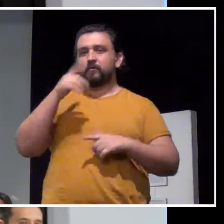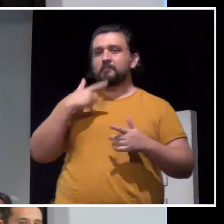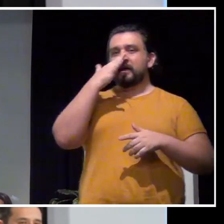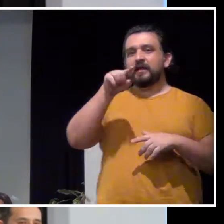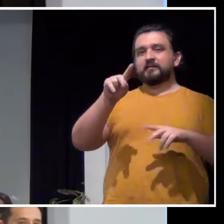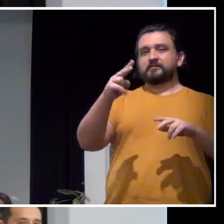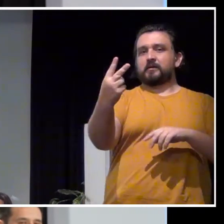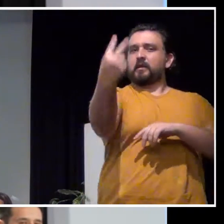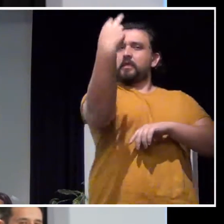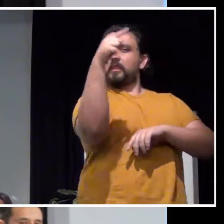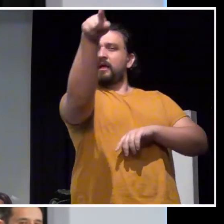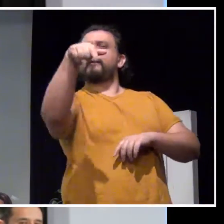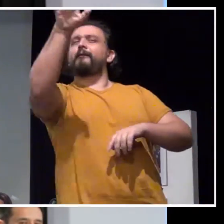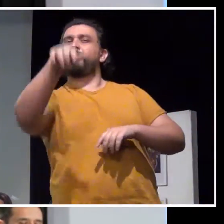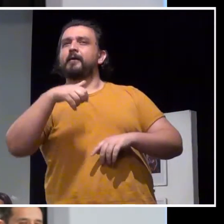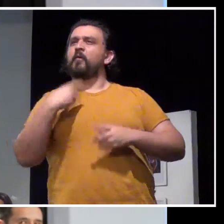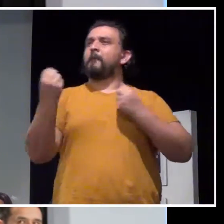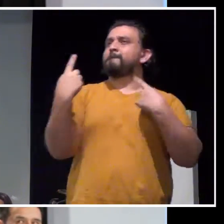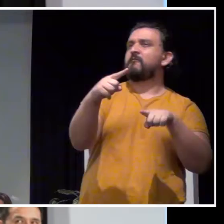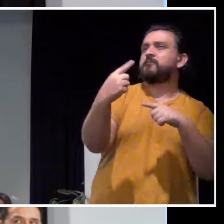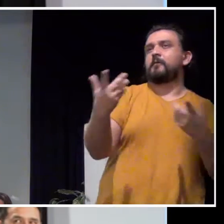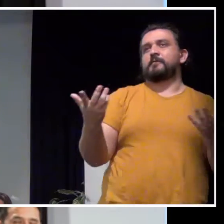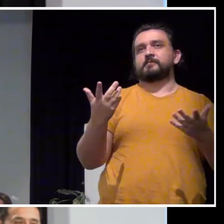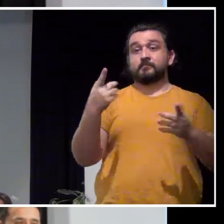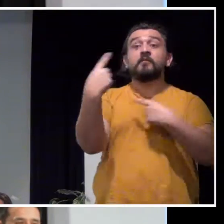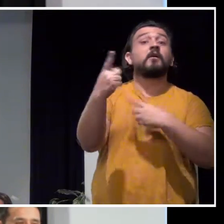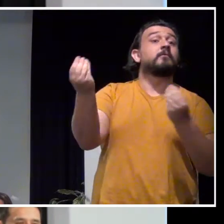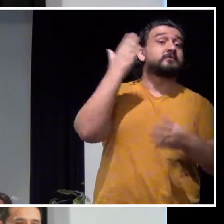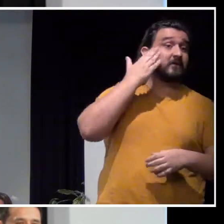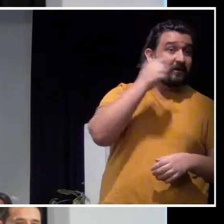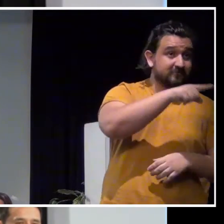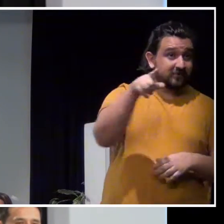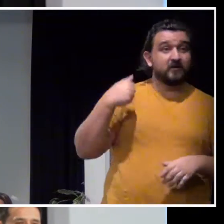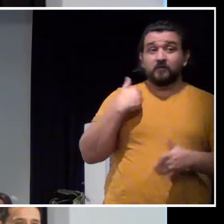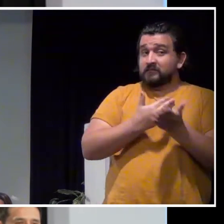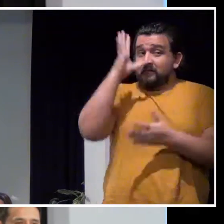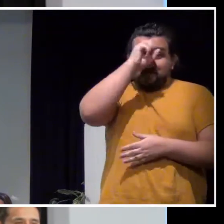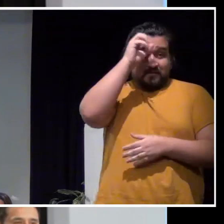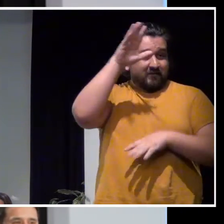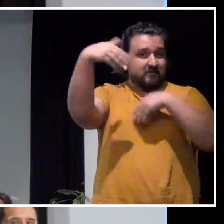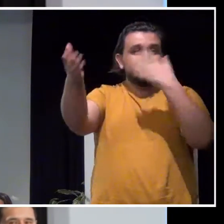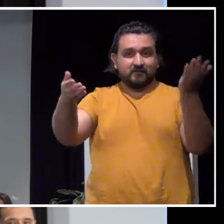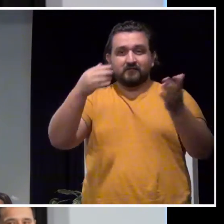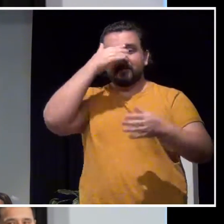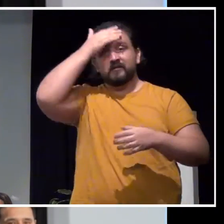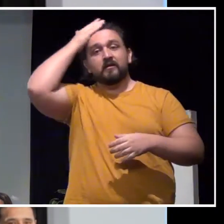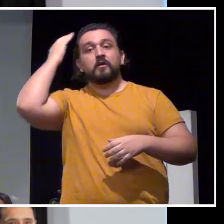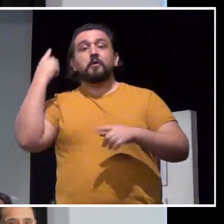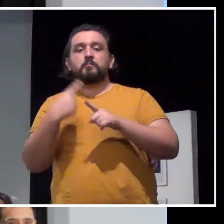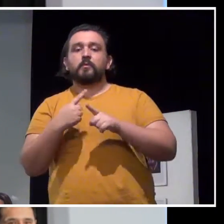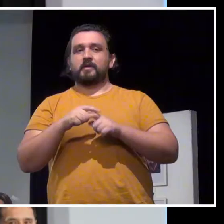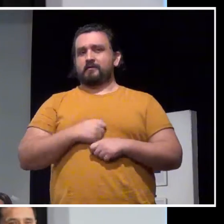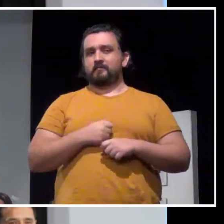público leitor de vídeo. Como é que o surdo provoca o público leitor de vídeo? Eu fui aprendendo. Por quê? O